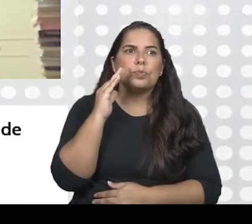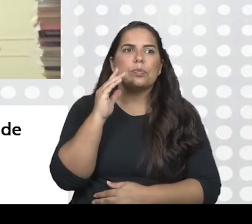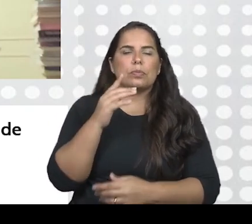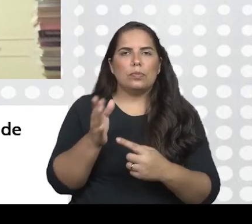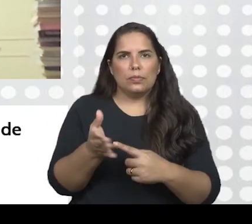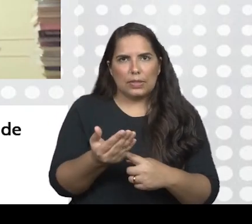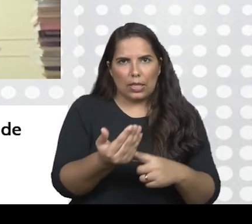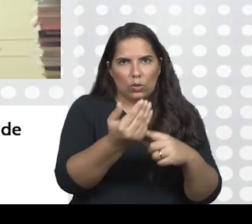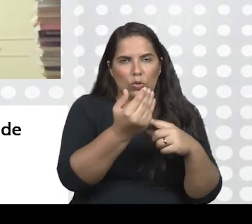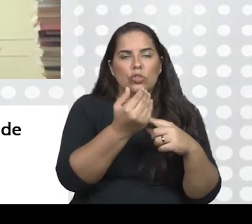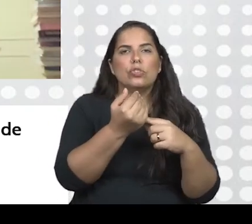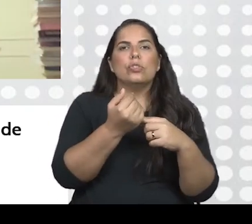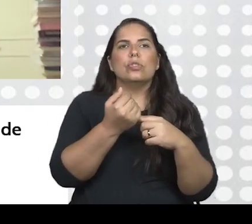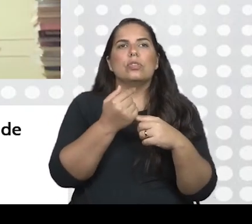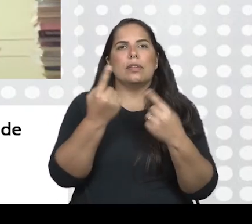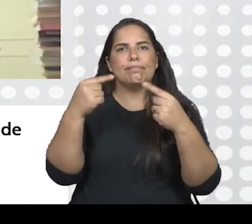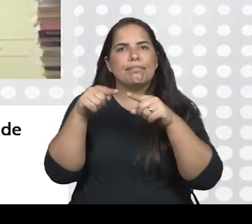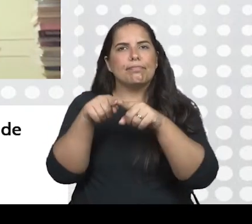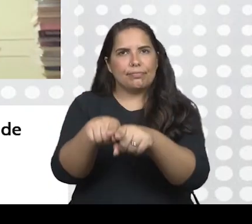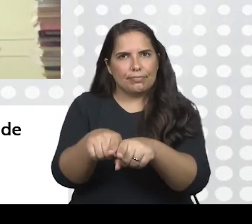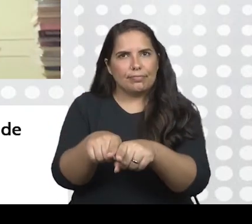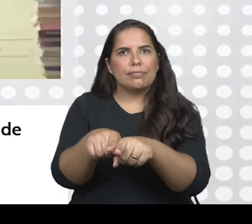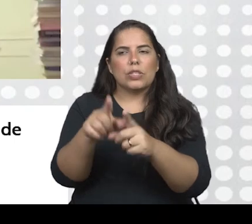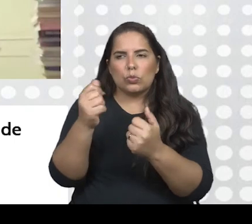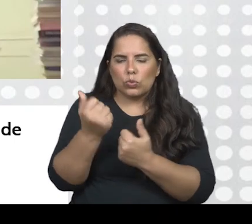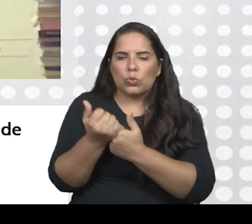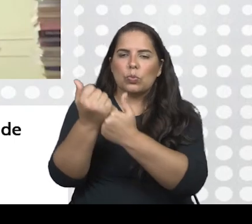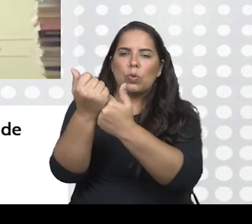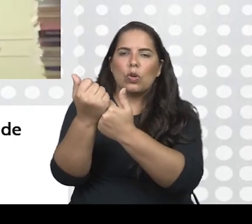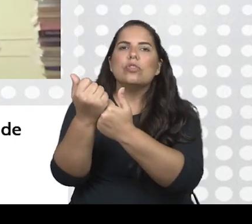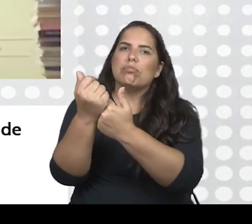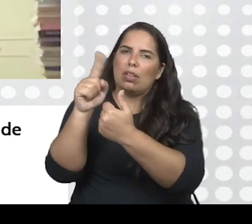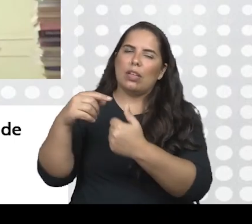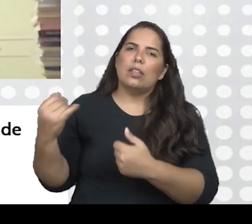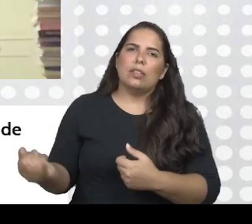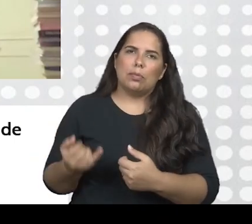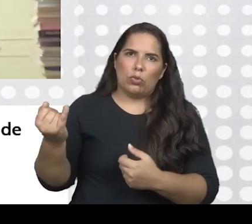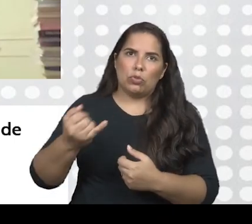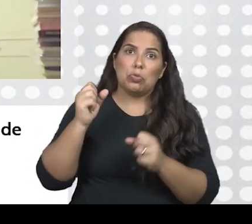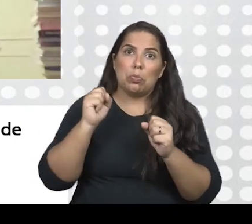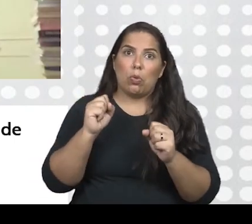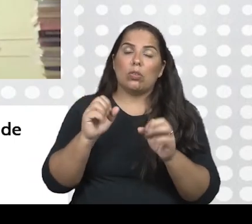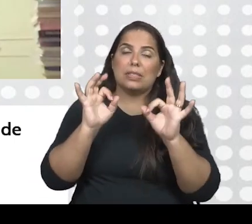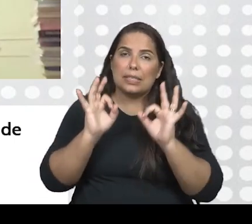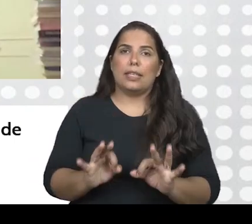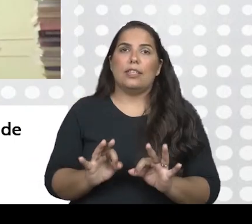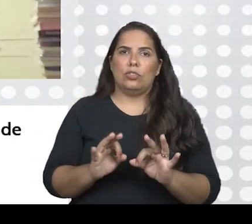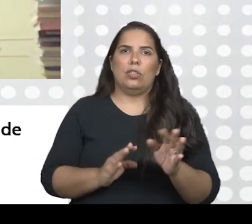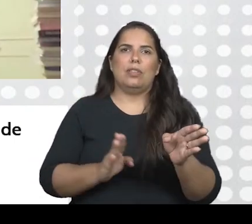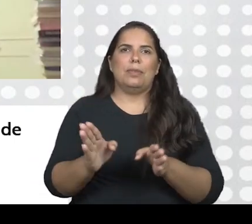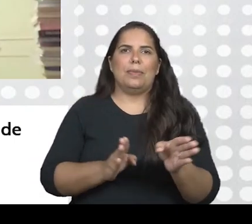a tecnologia, aliada como um suporte, ela é fundamental e pode garantir